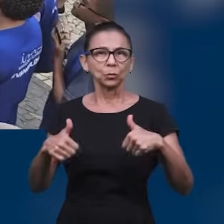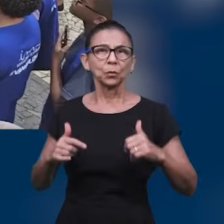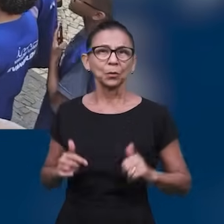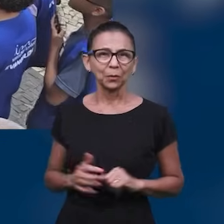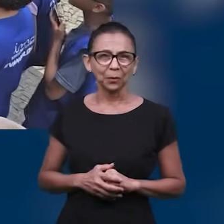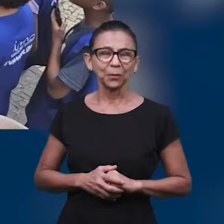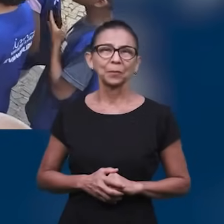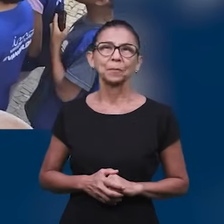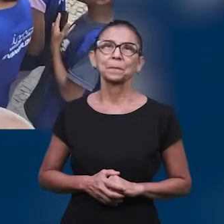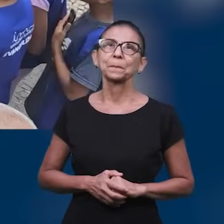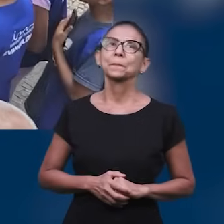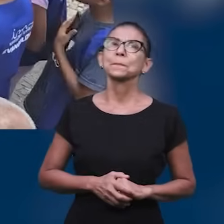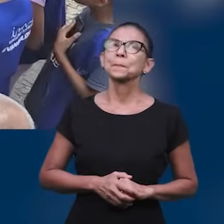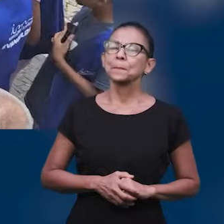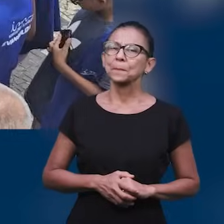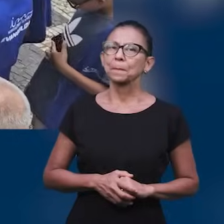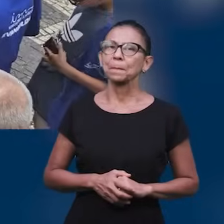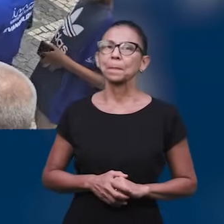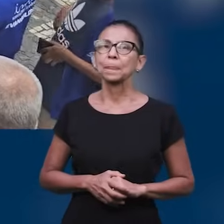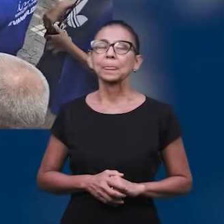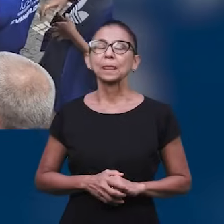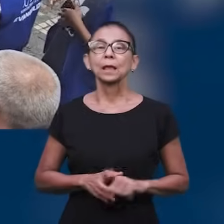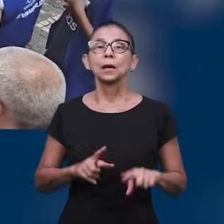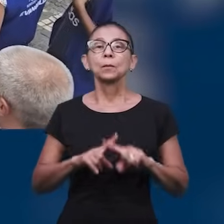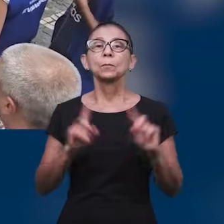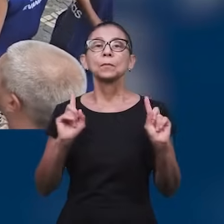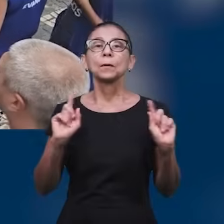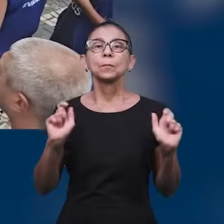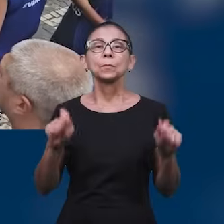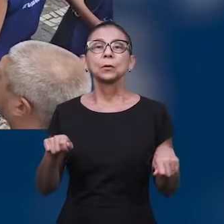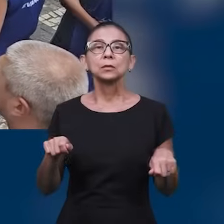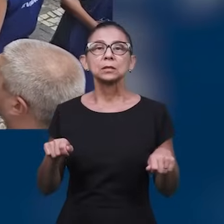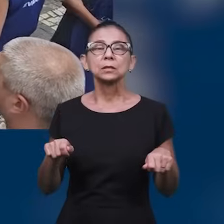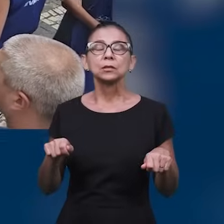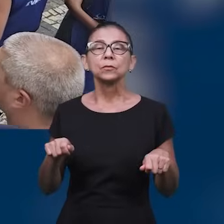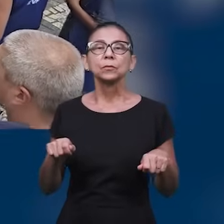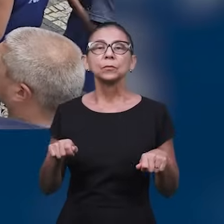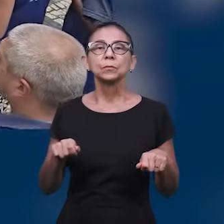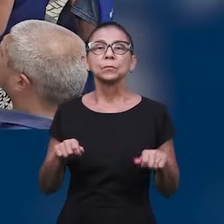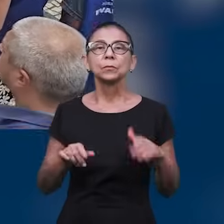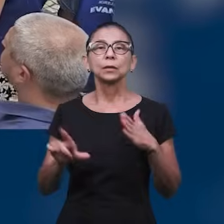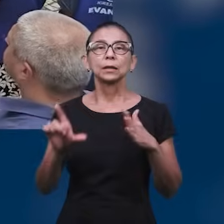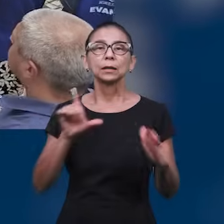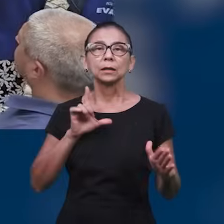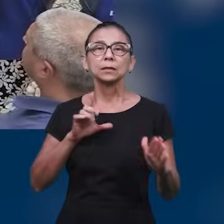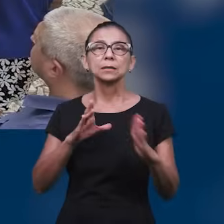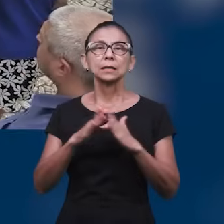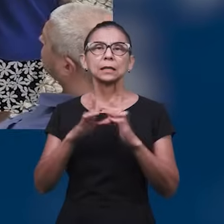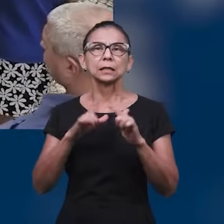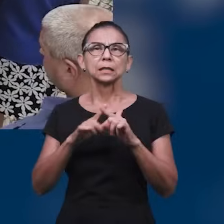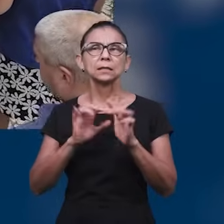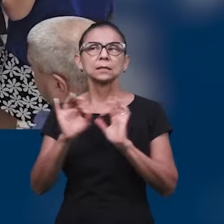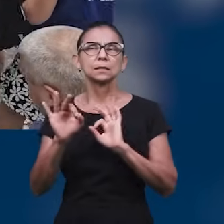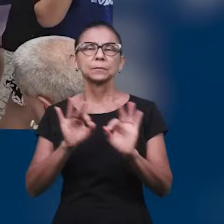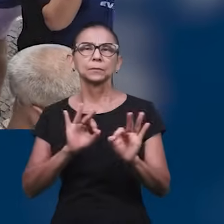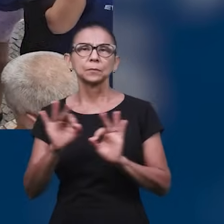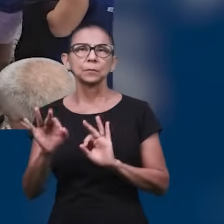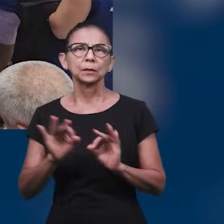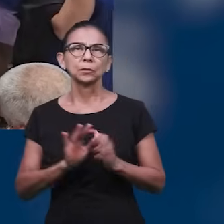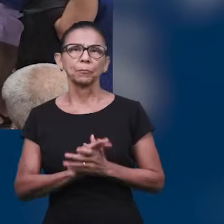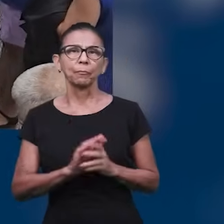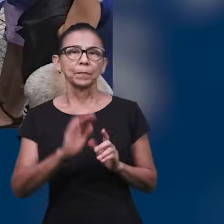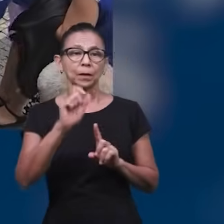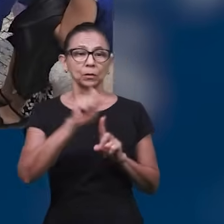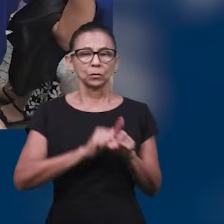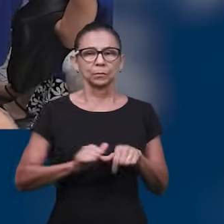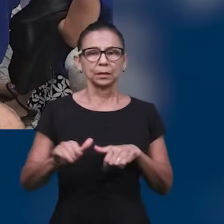Não podemos deixar de enfatizar que tudo isso só foi possível em virtude de todo o preparo realizado pelas igrejas. Desde o mês de